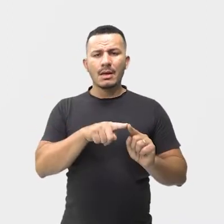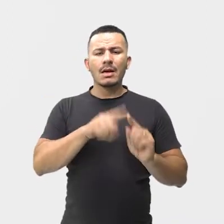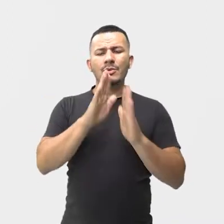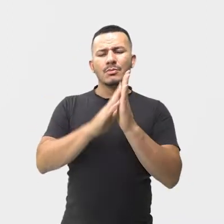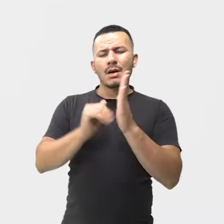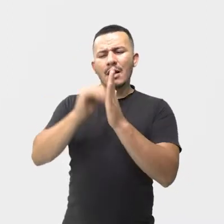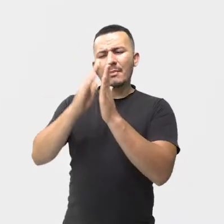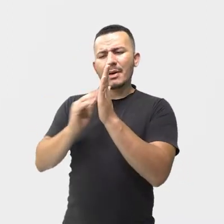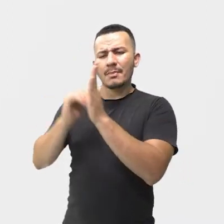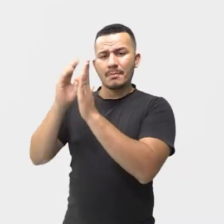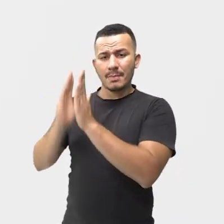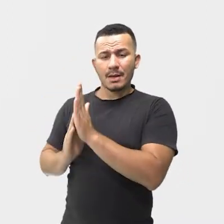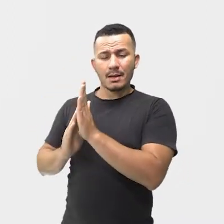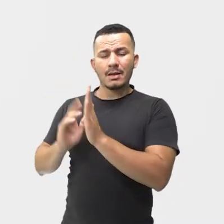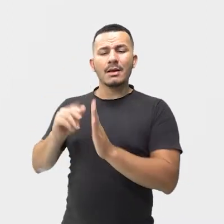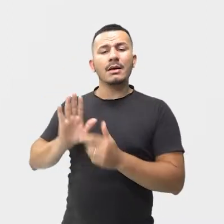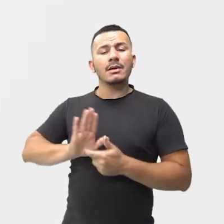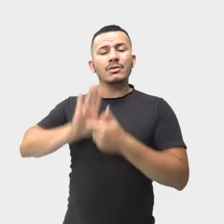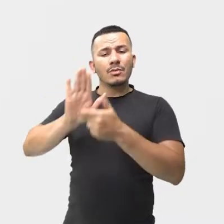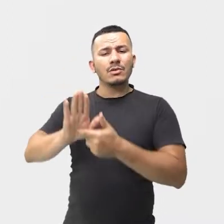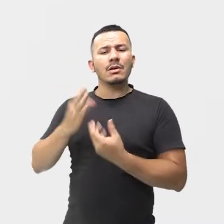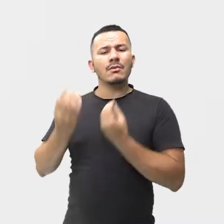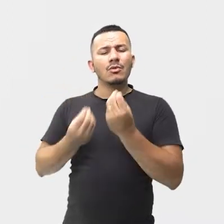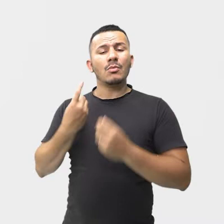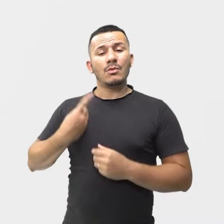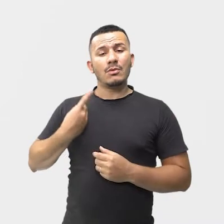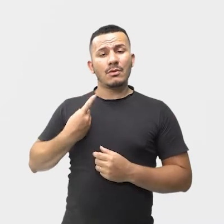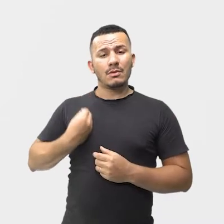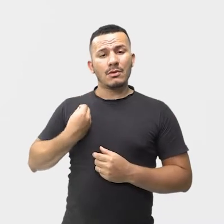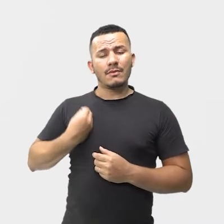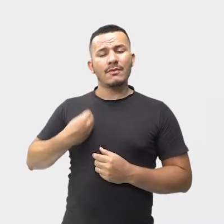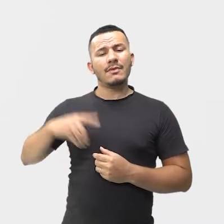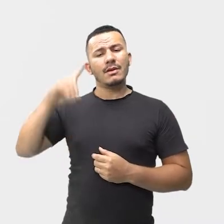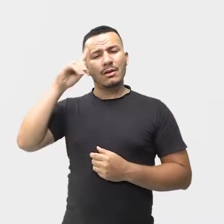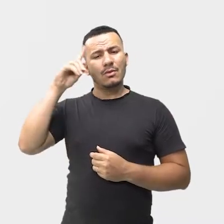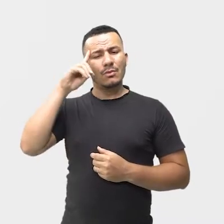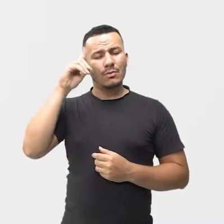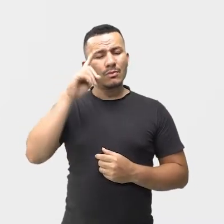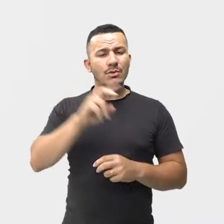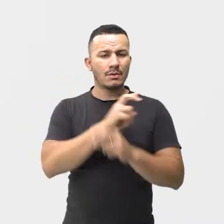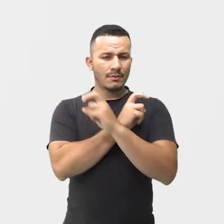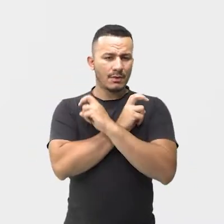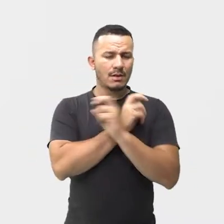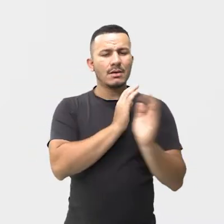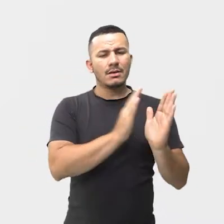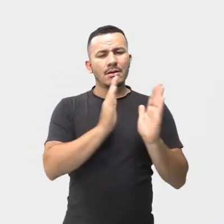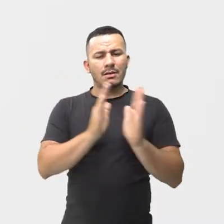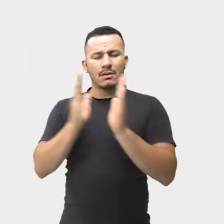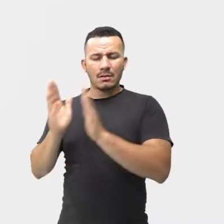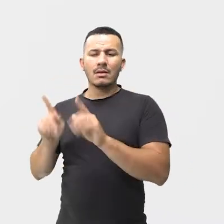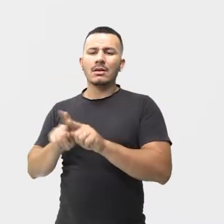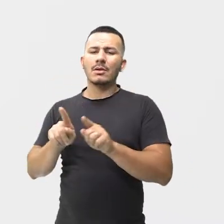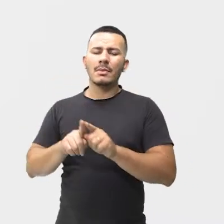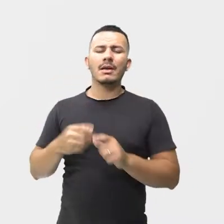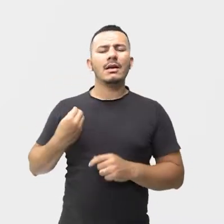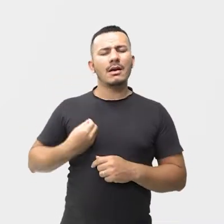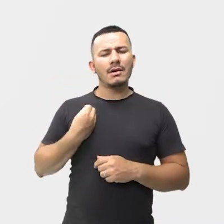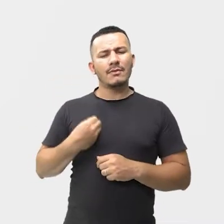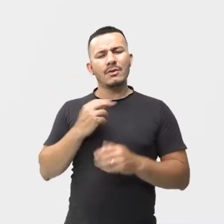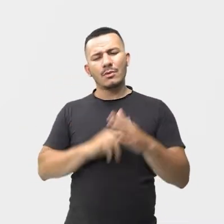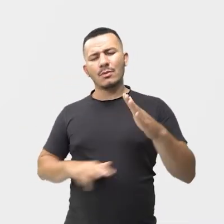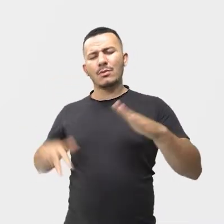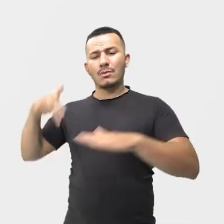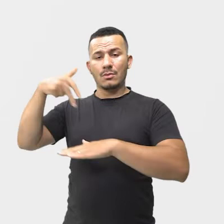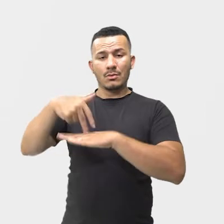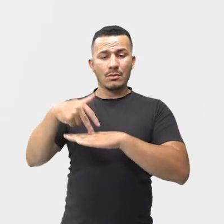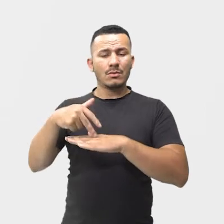obras retratavam a vida dos faraós, as ações dos deuses, a vida após a morte, entre